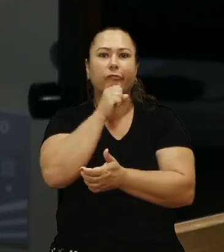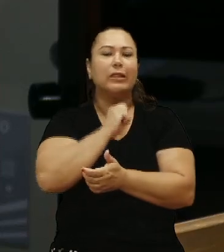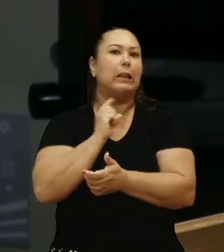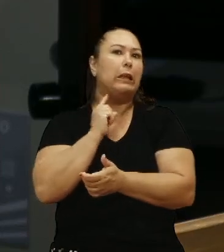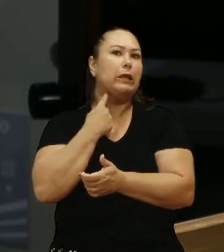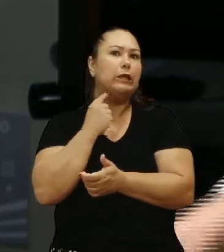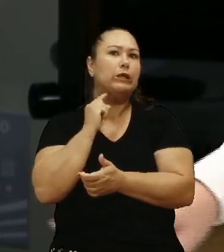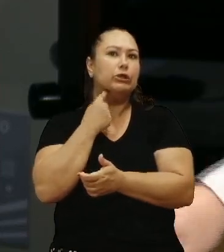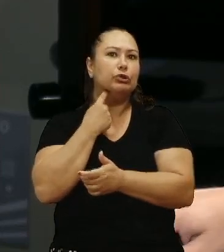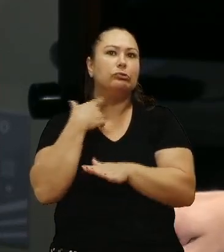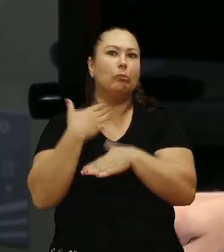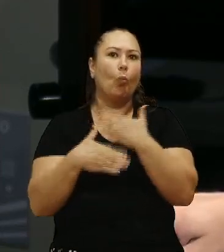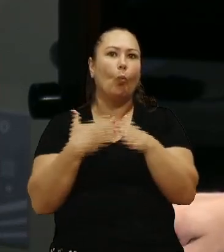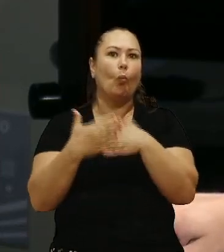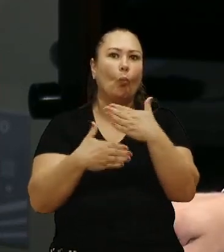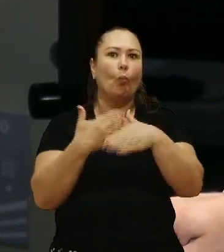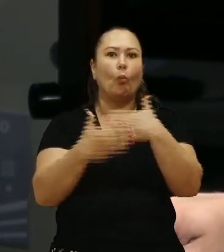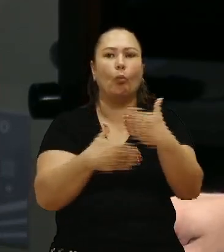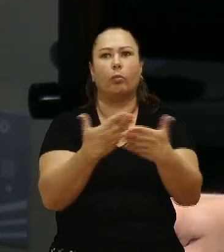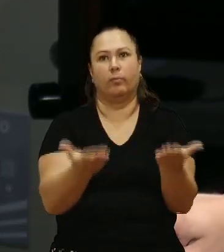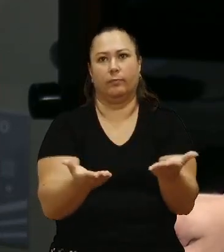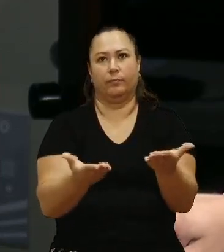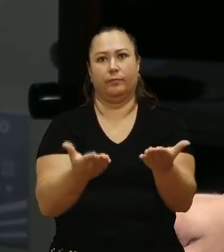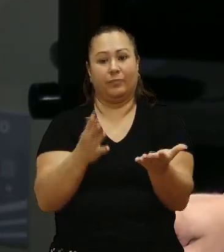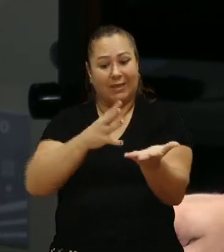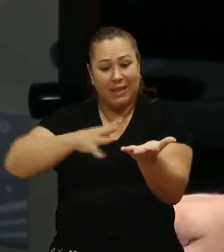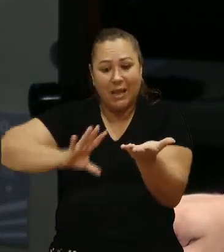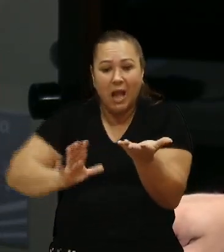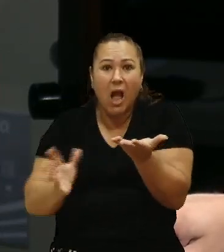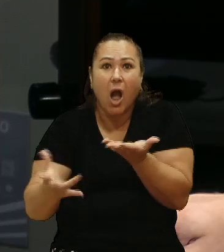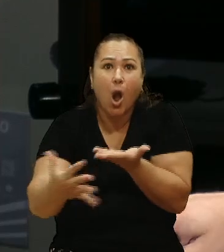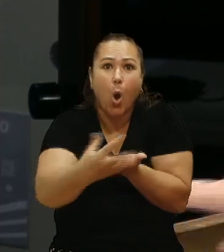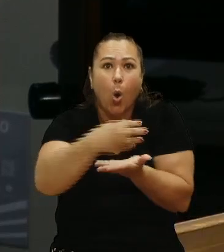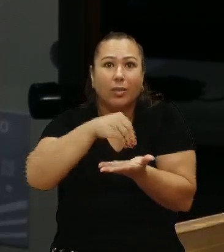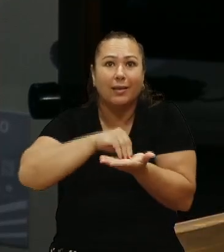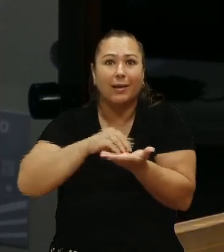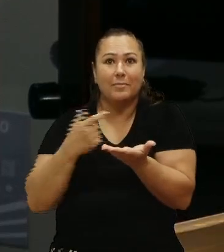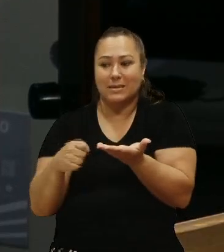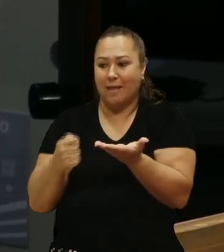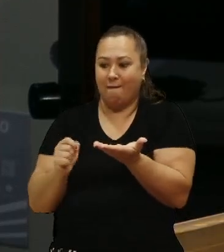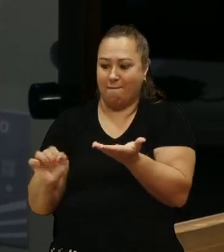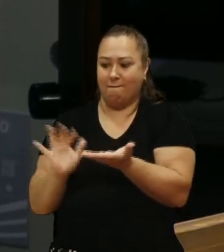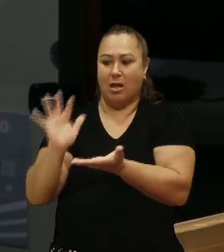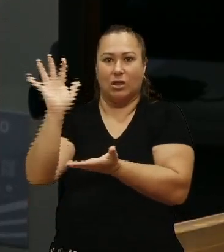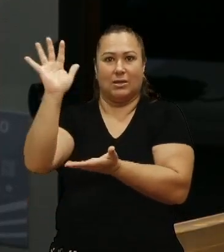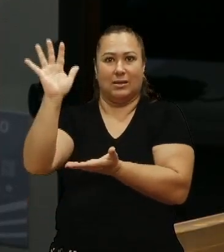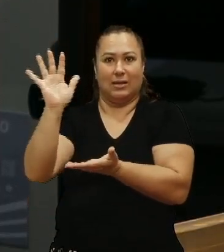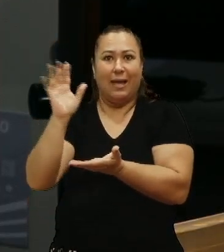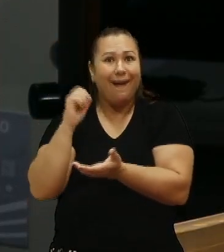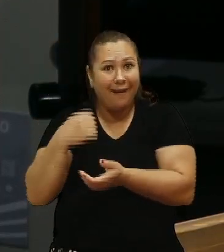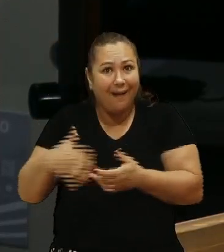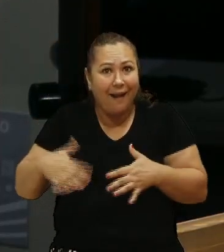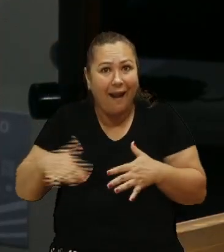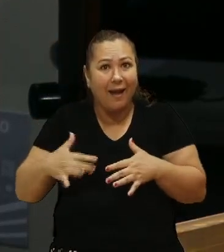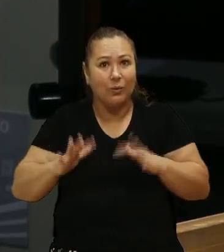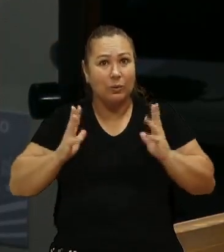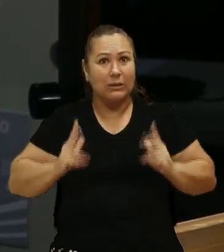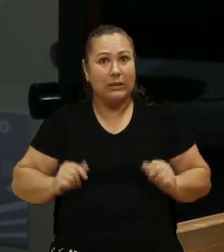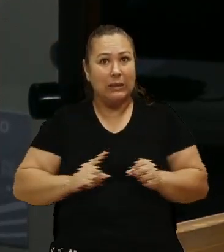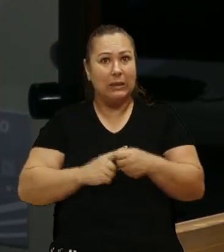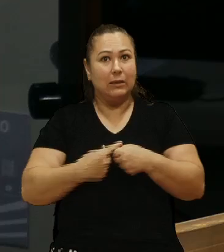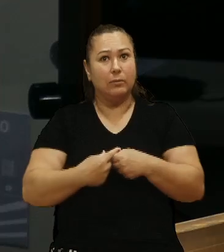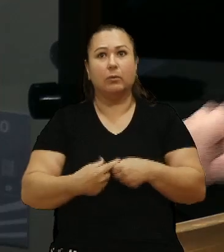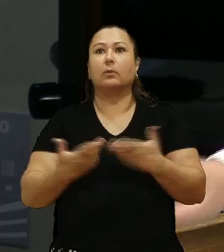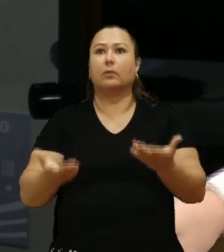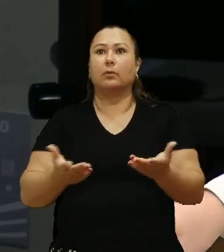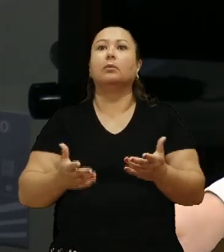lixo do hemisfério sul. A Codeca precisa ser valorizada, e mais do que isso, se custar caro deixar a cidade limpa, vereadora Daiane, que custe